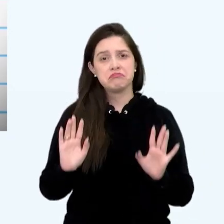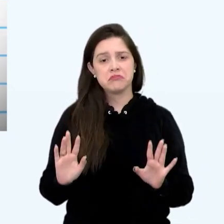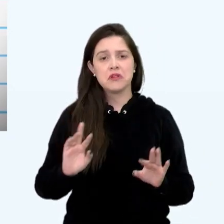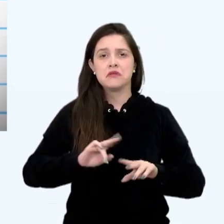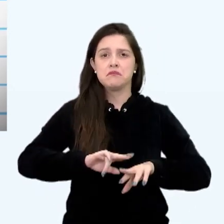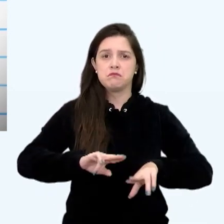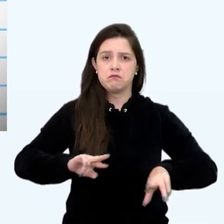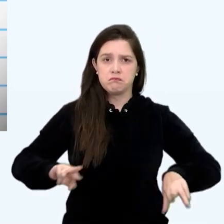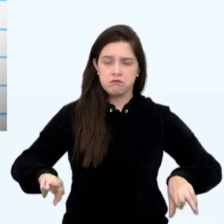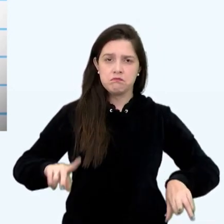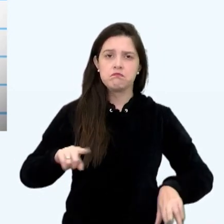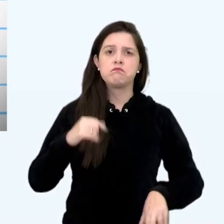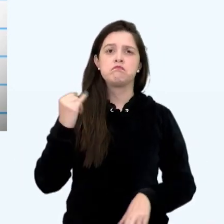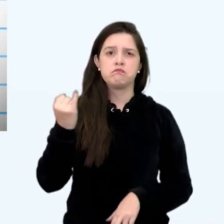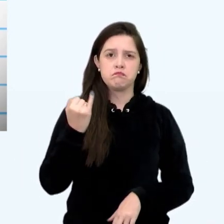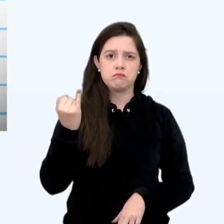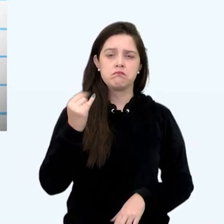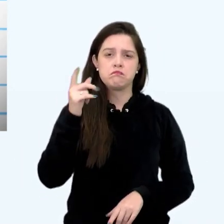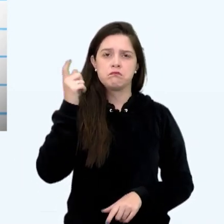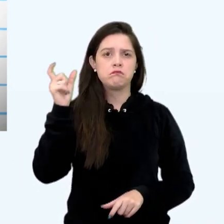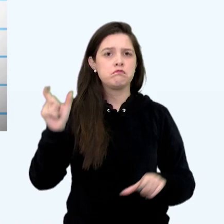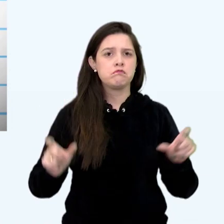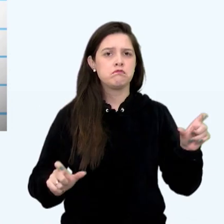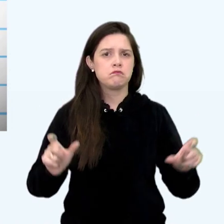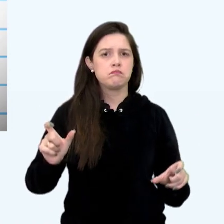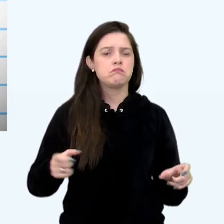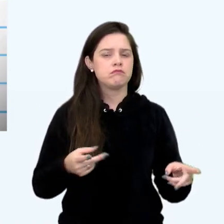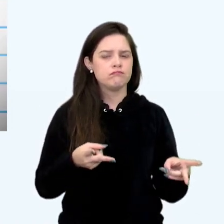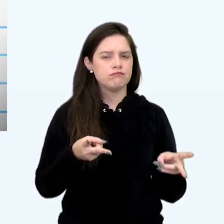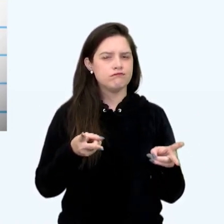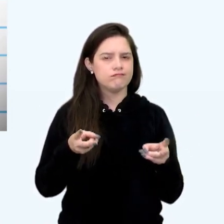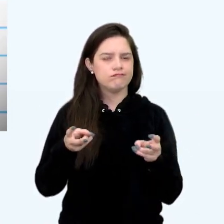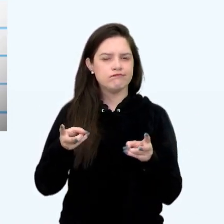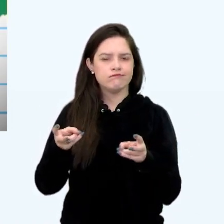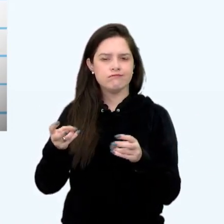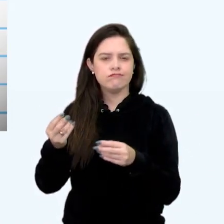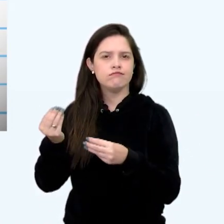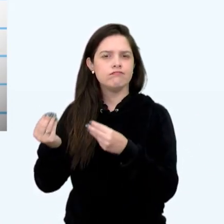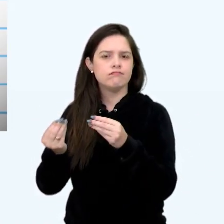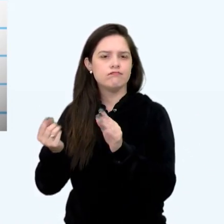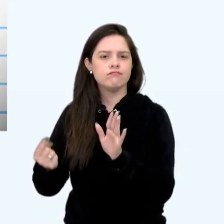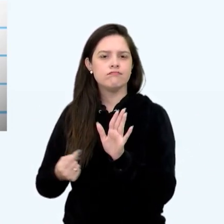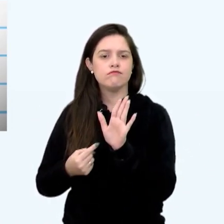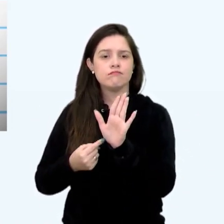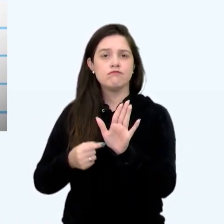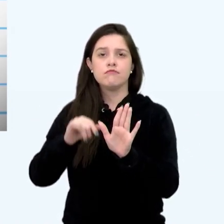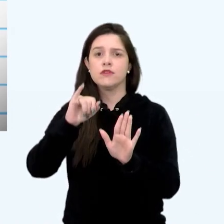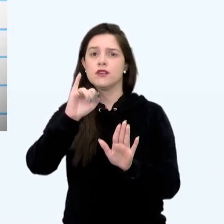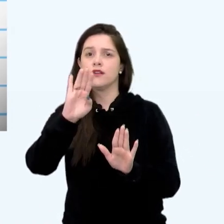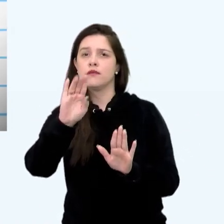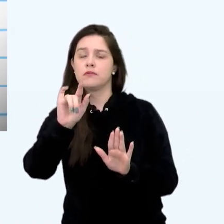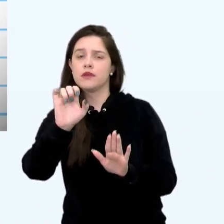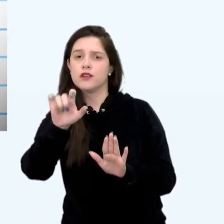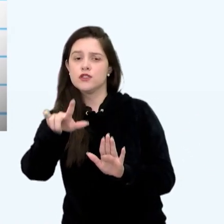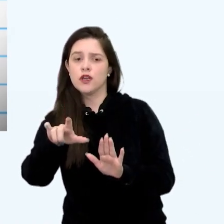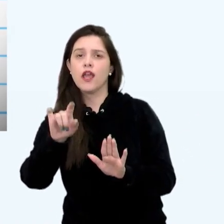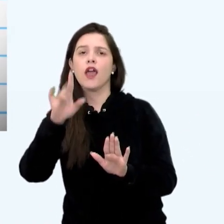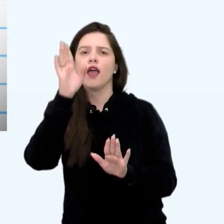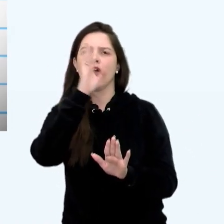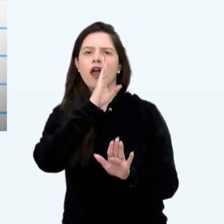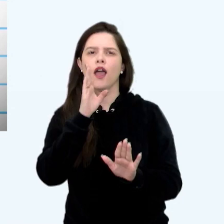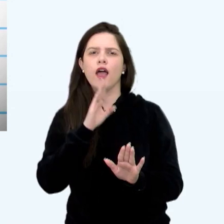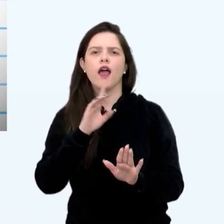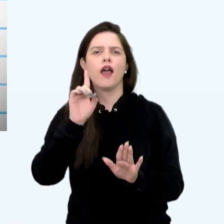sobre a composição daquela população podem ser percebidas. Como nós, aqui no IBGE, somos especialistas em Brasil,